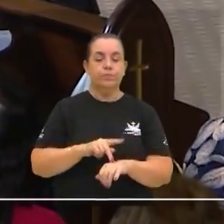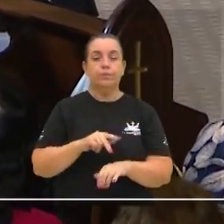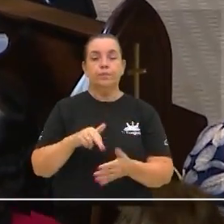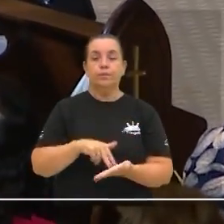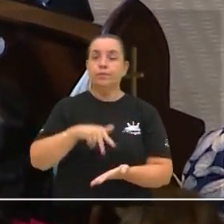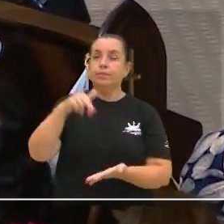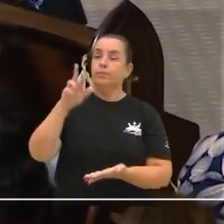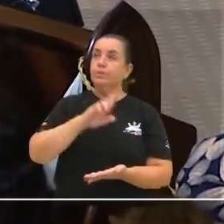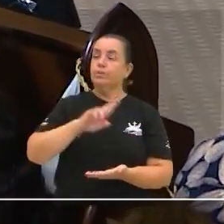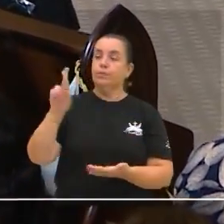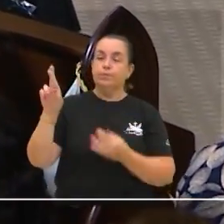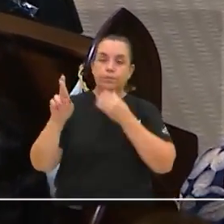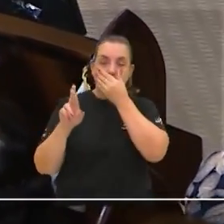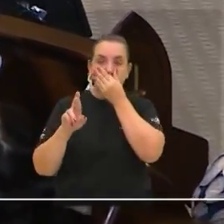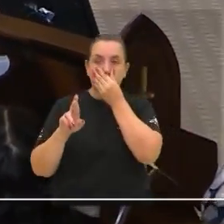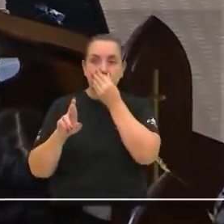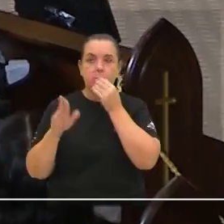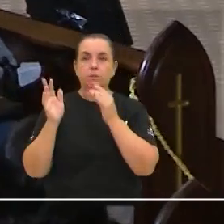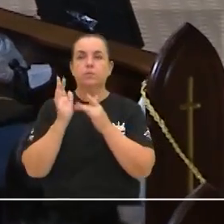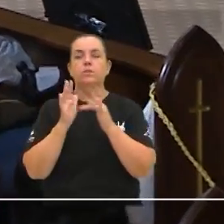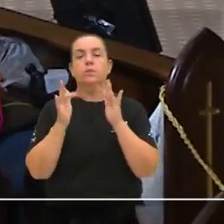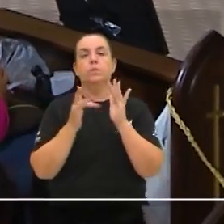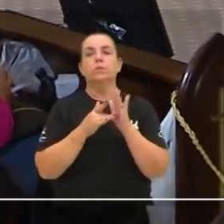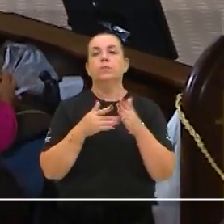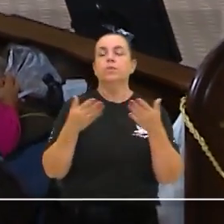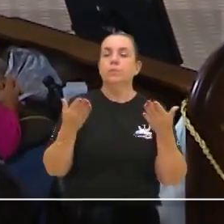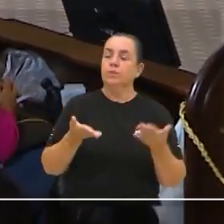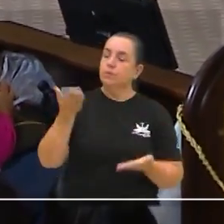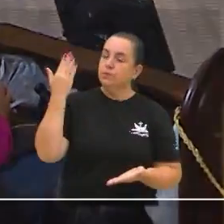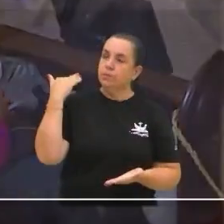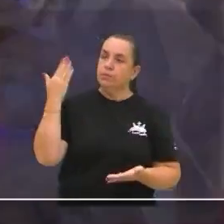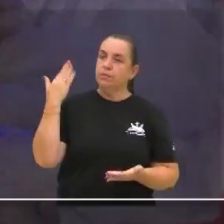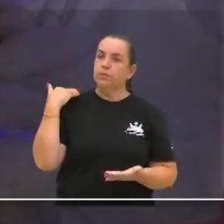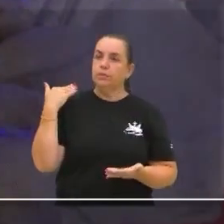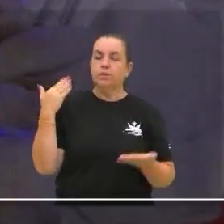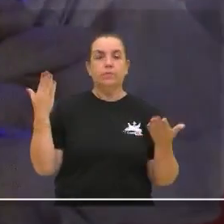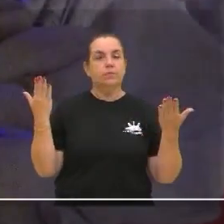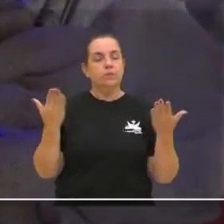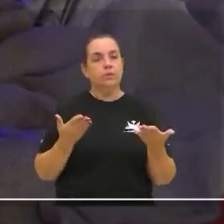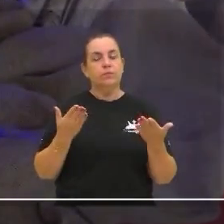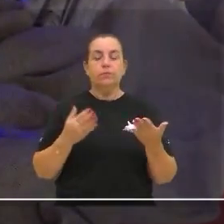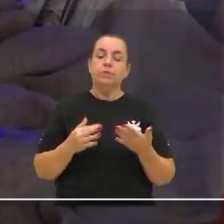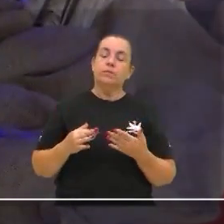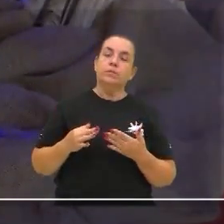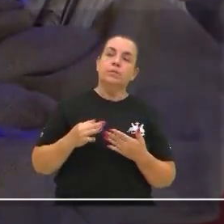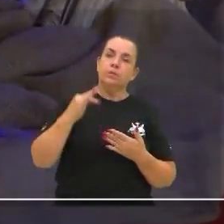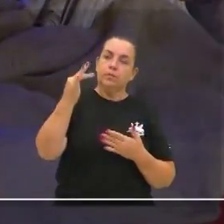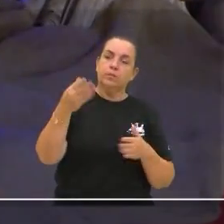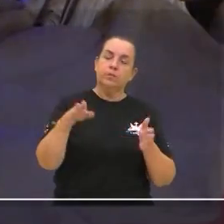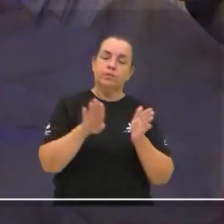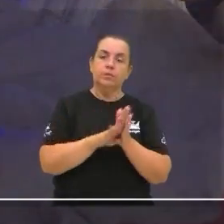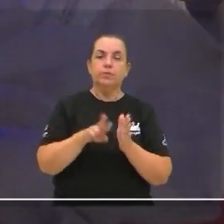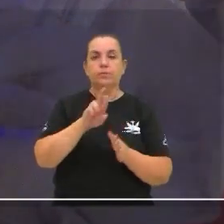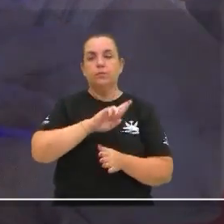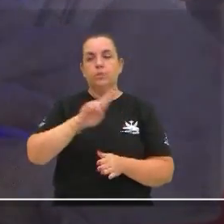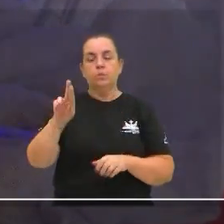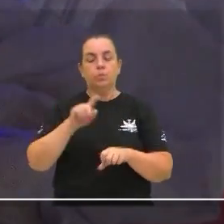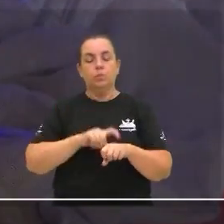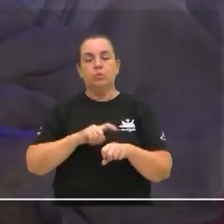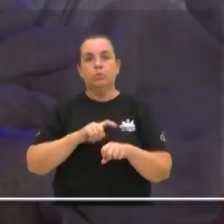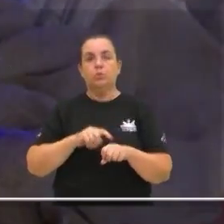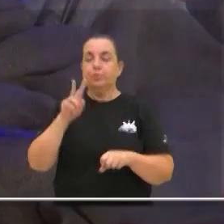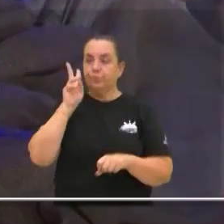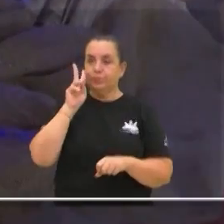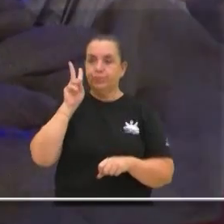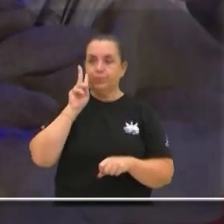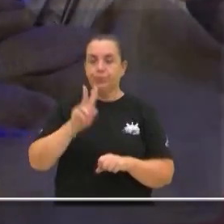Senhor. A Cristo que era e o que há de vir, Senhor do tempo e da